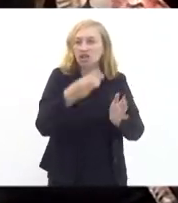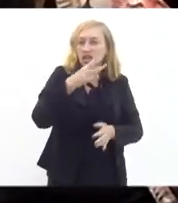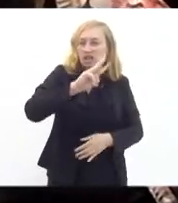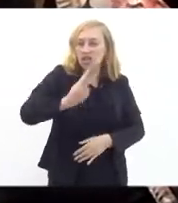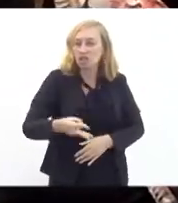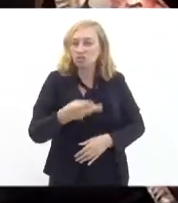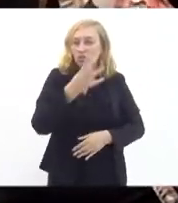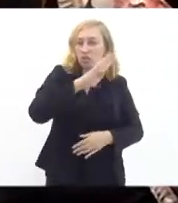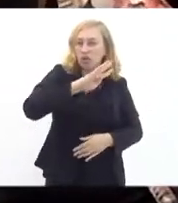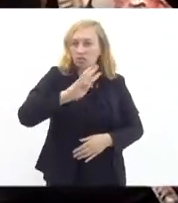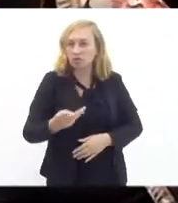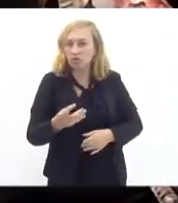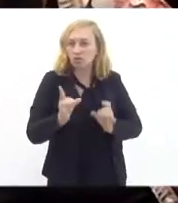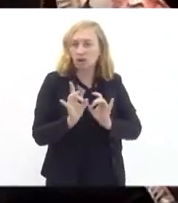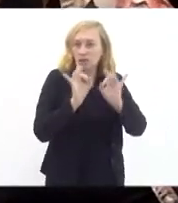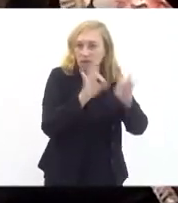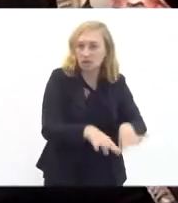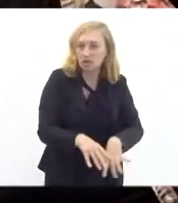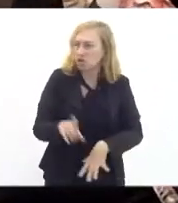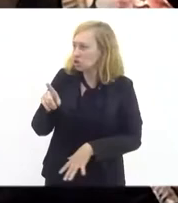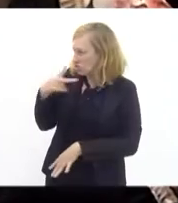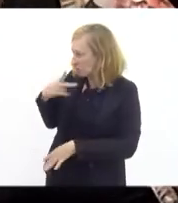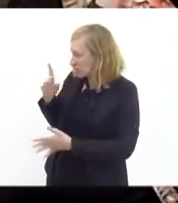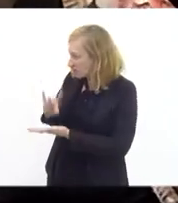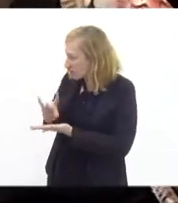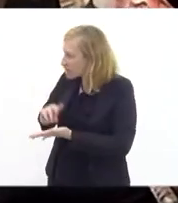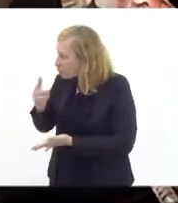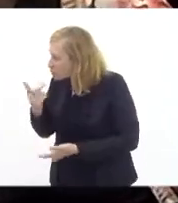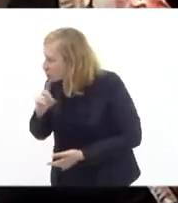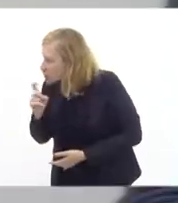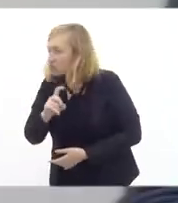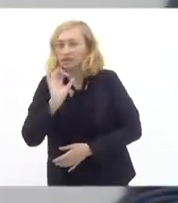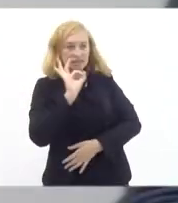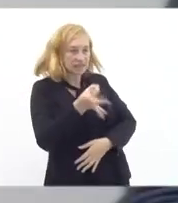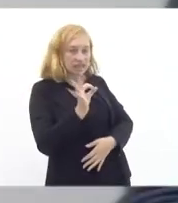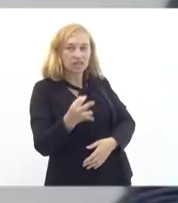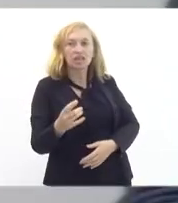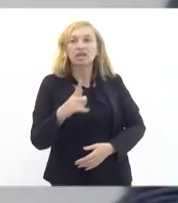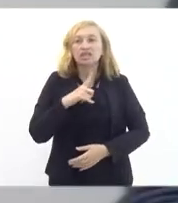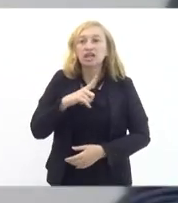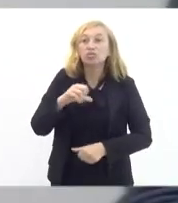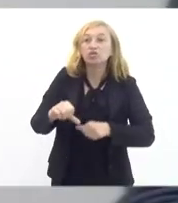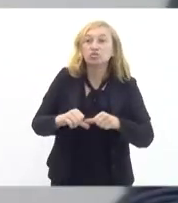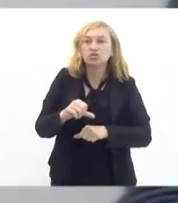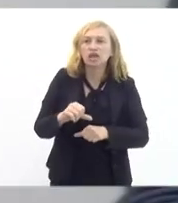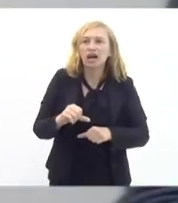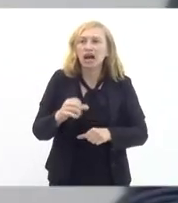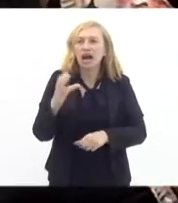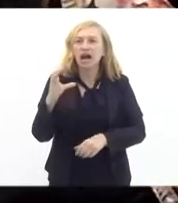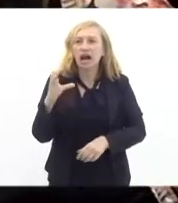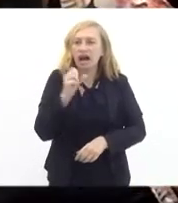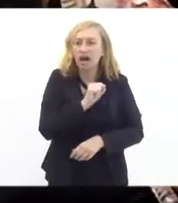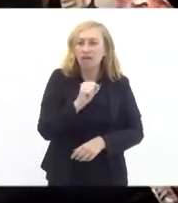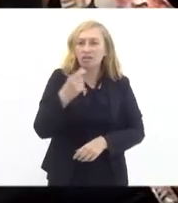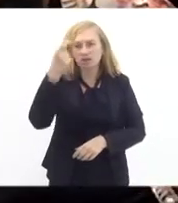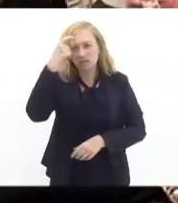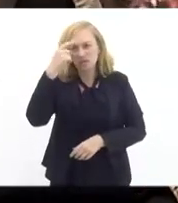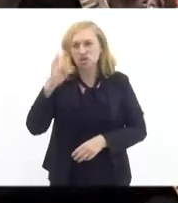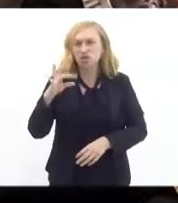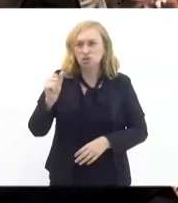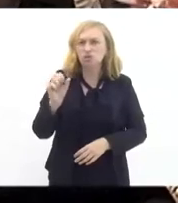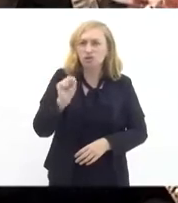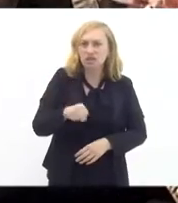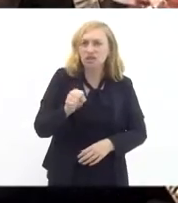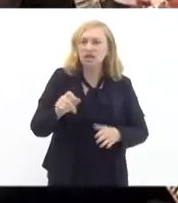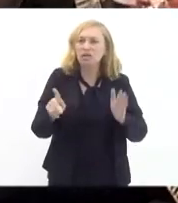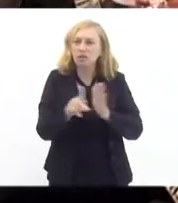3 mil, 4 mil e jogam fora. Estou falando a verdade ou estou mentindo? Certíssimo. Entendeu? Então, nós temos que mudar a concepção de todos, sim. Mas projeto